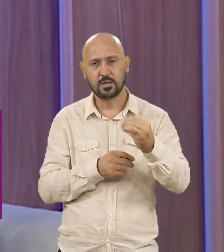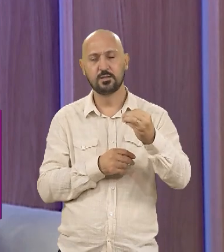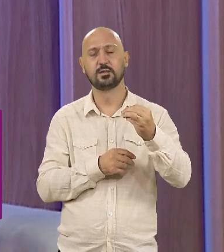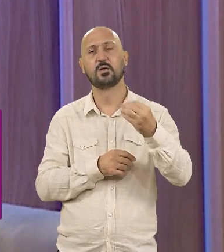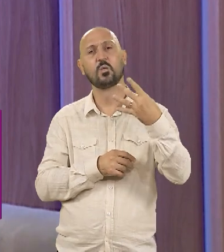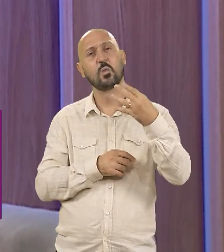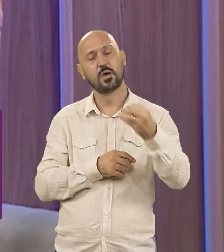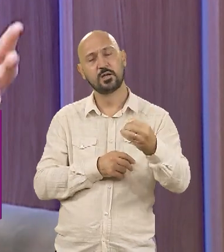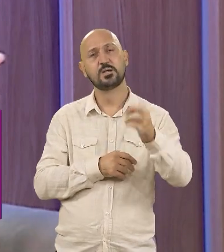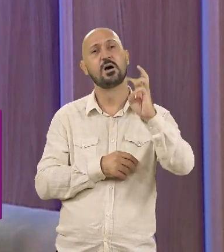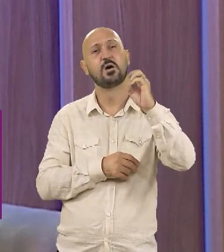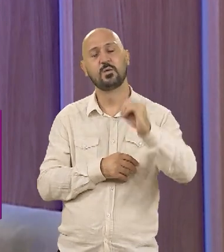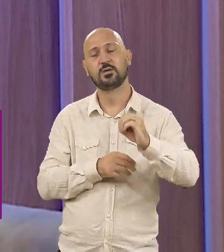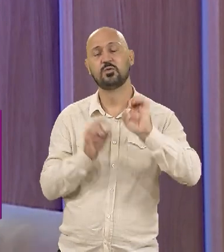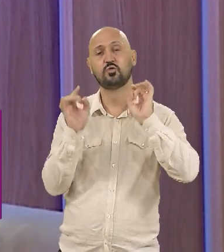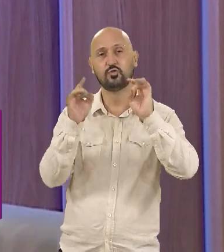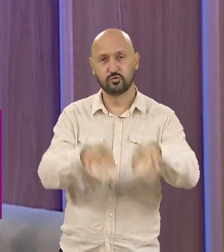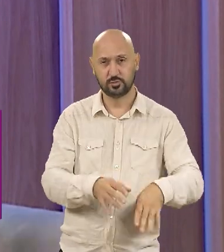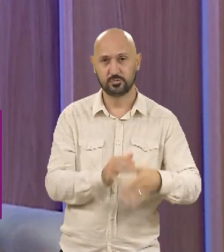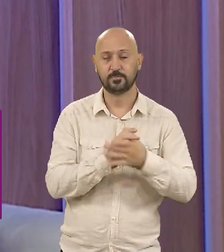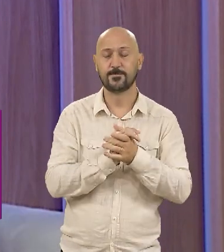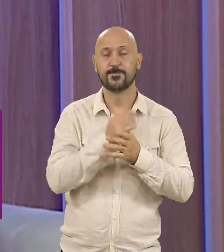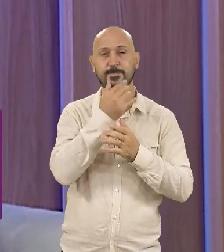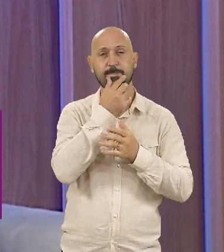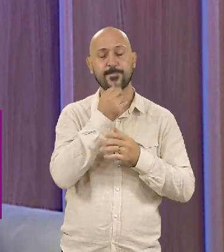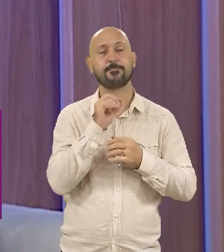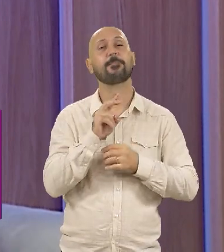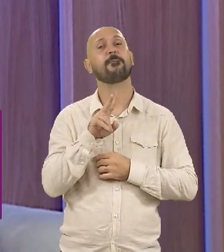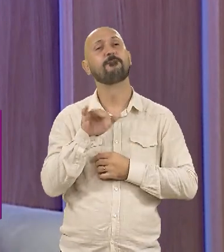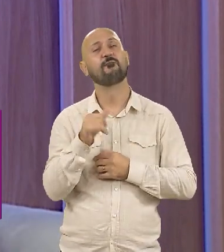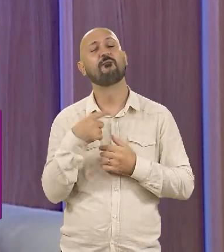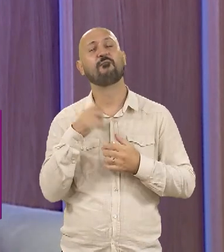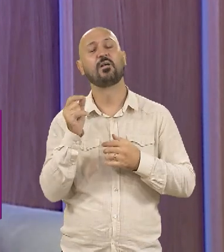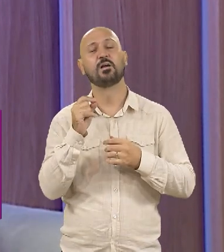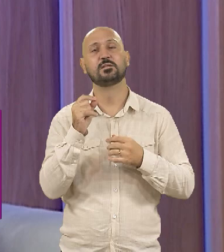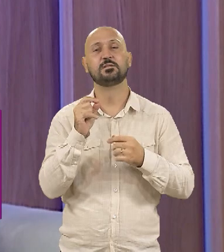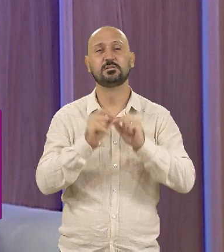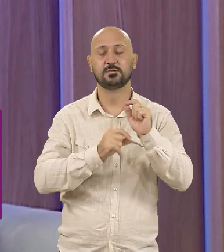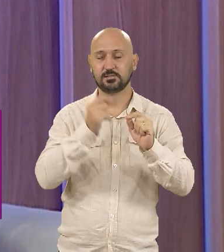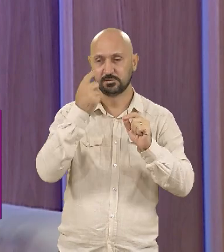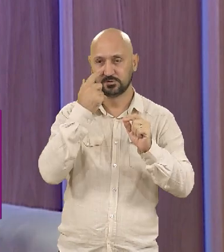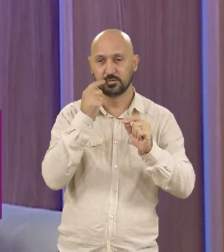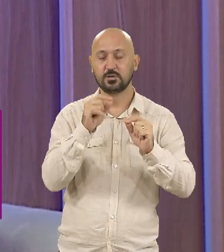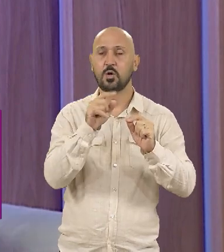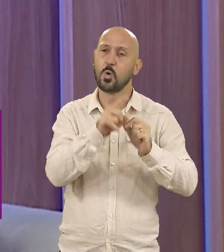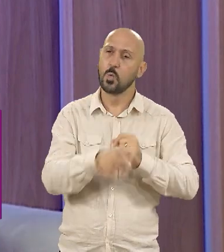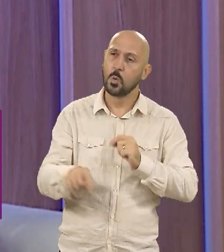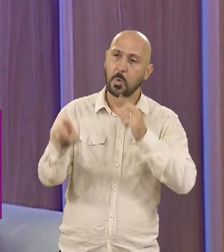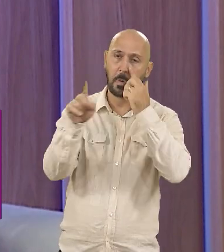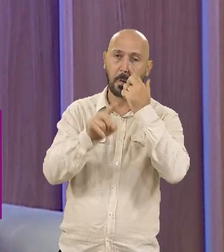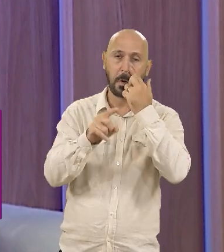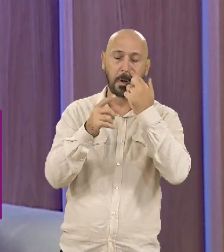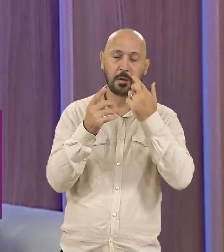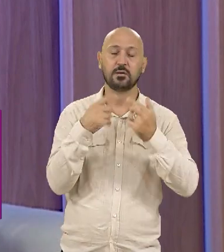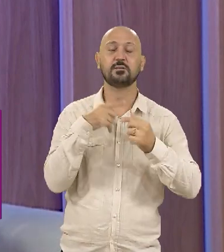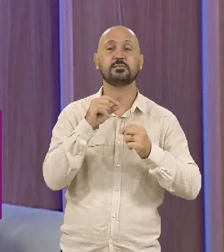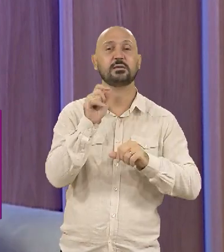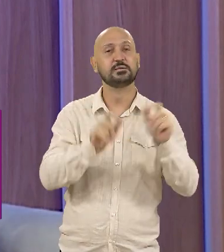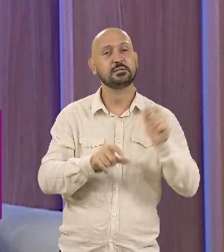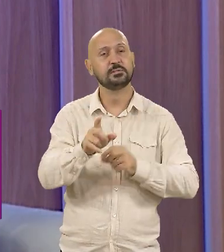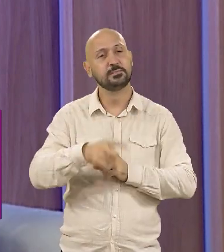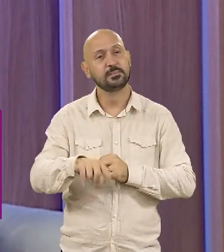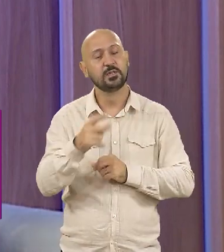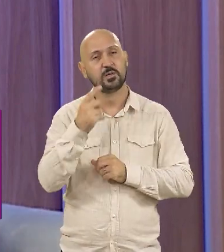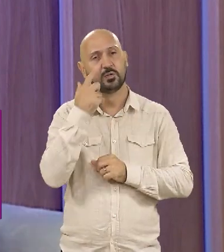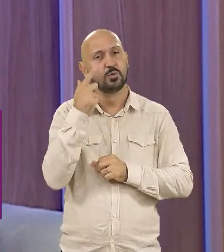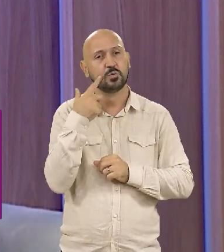vai virando um ciclo vicioso até, sabe? Das pessoas em descartar tudo. Descartar os